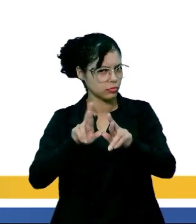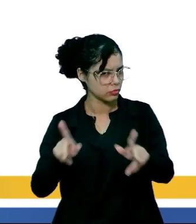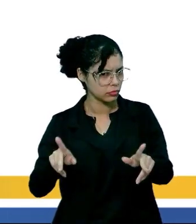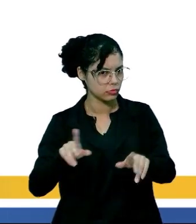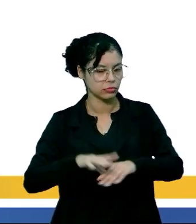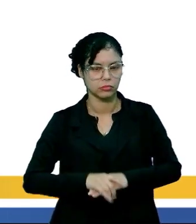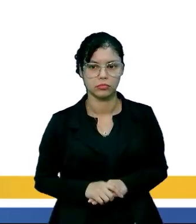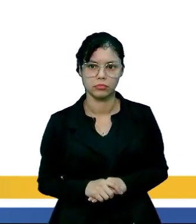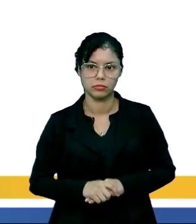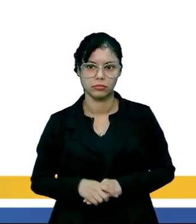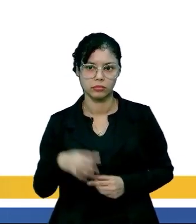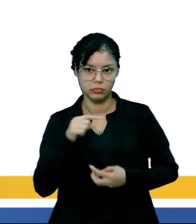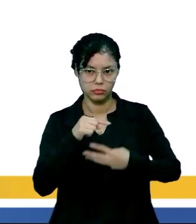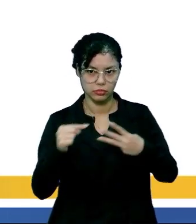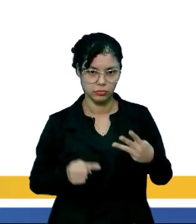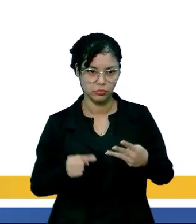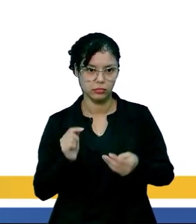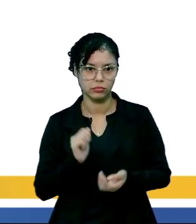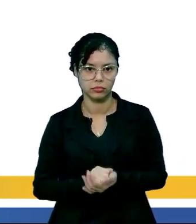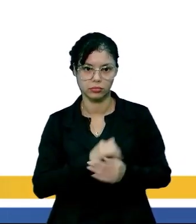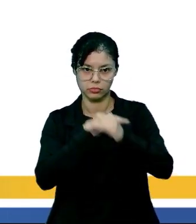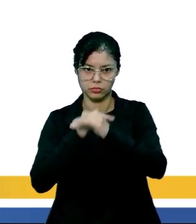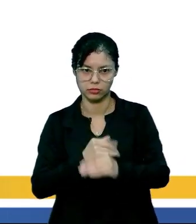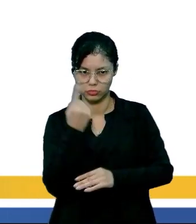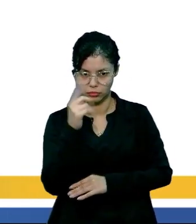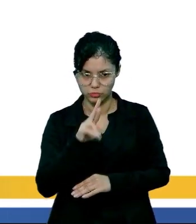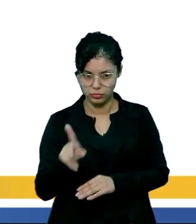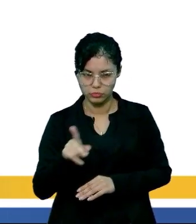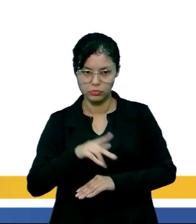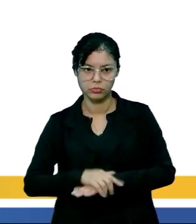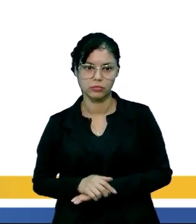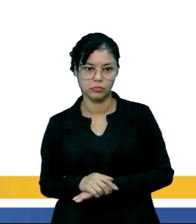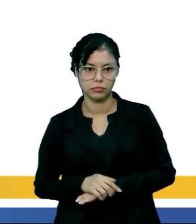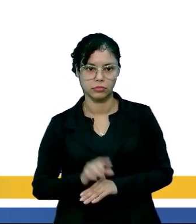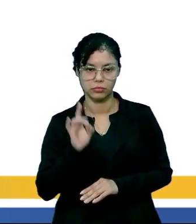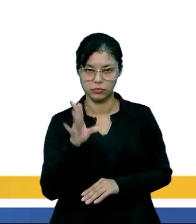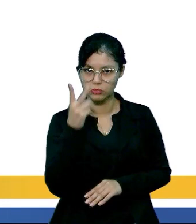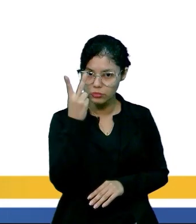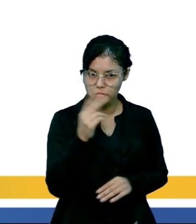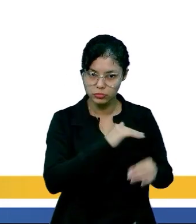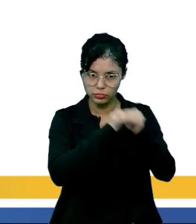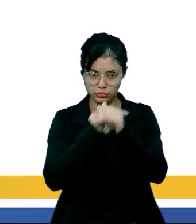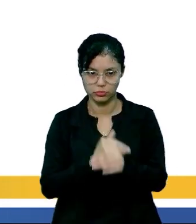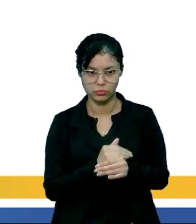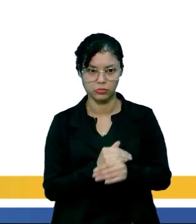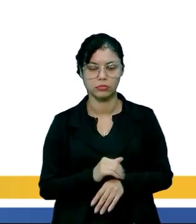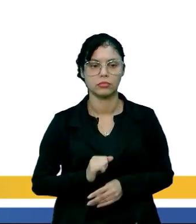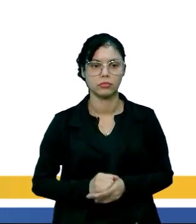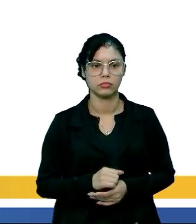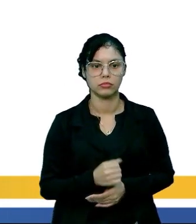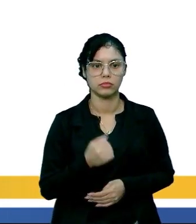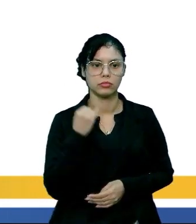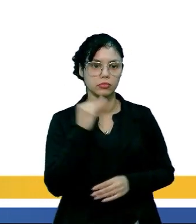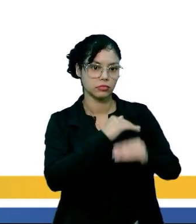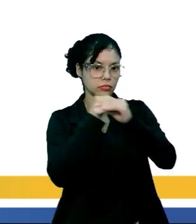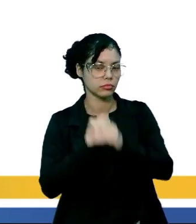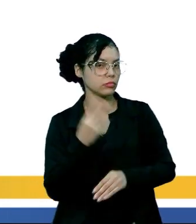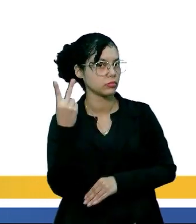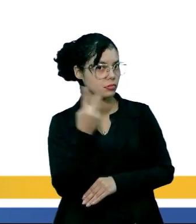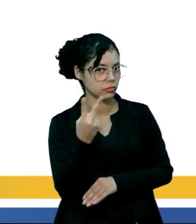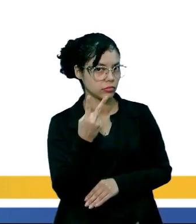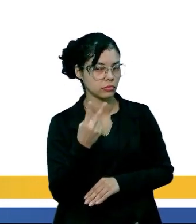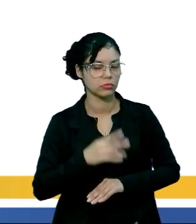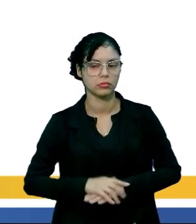Todos diferentes? 3 iguais e 1 diferente? Apenas 2 iguais?